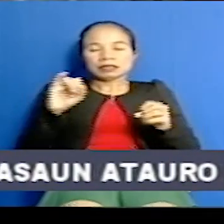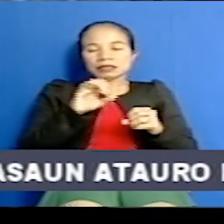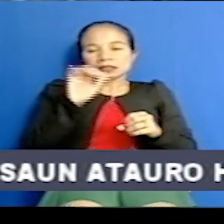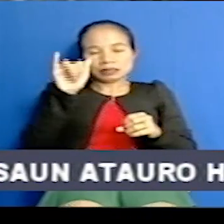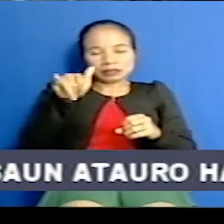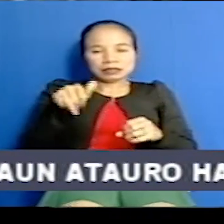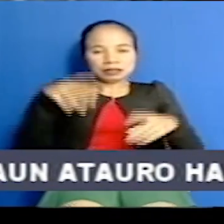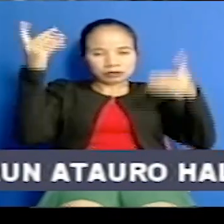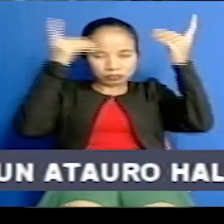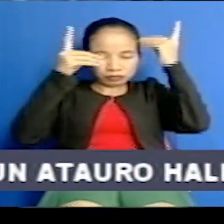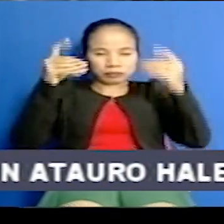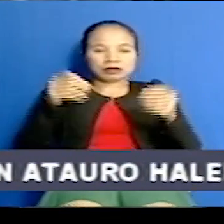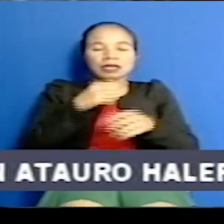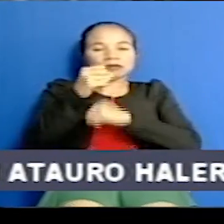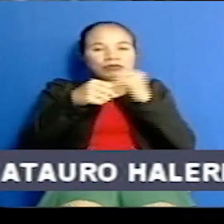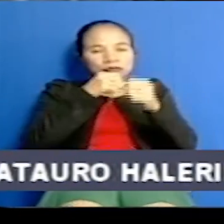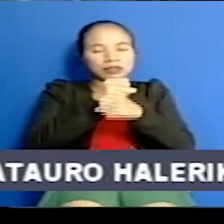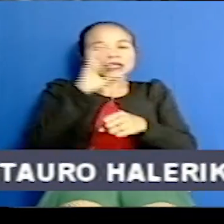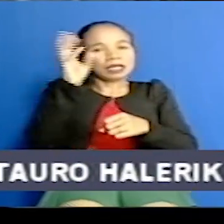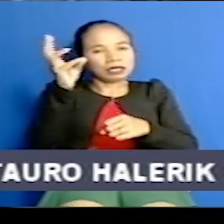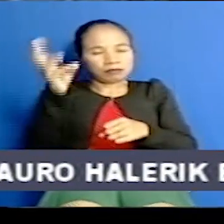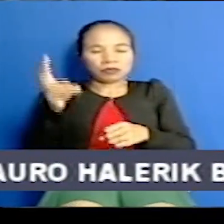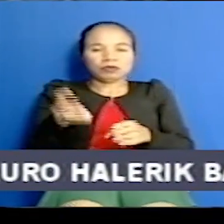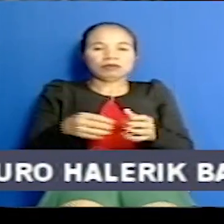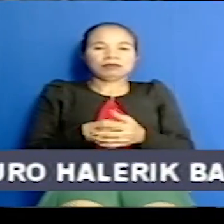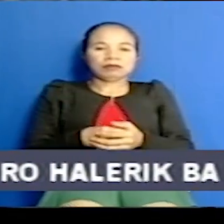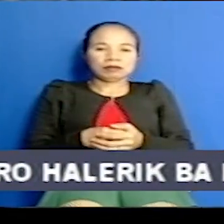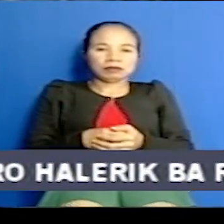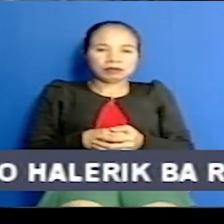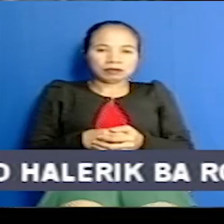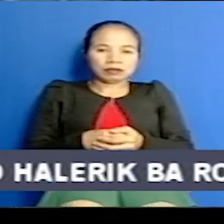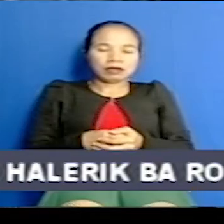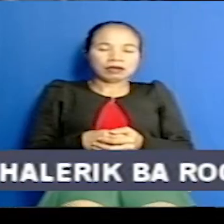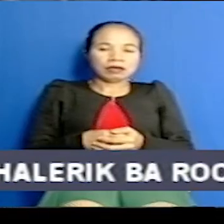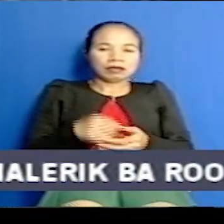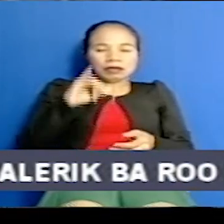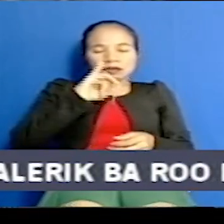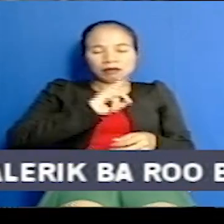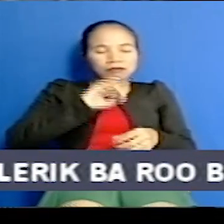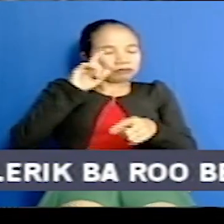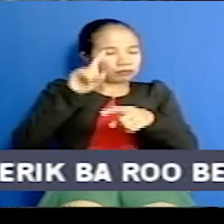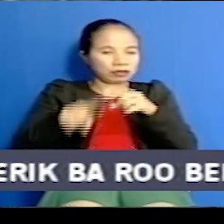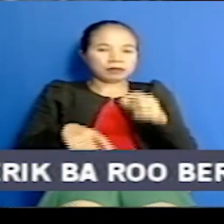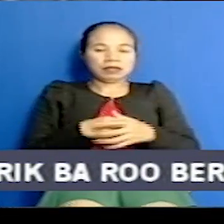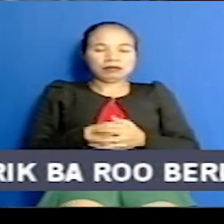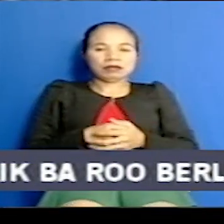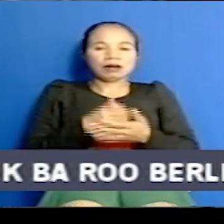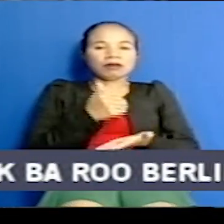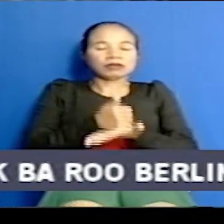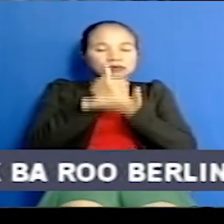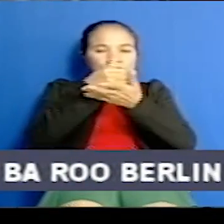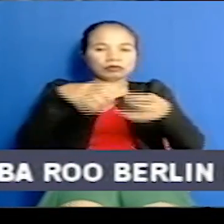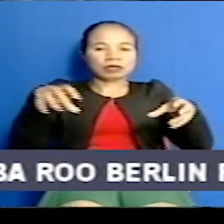anos. 70 anos, né? Aqui do Clavelona. E vamos servir o Estado, né?